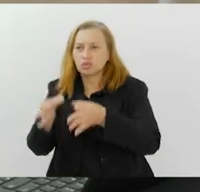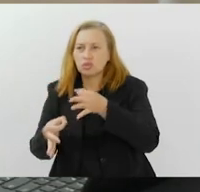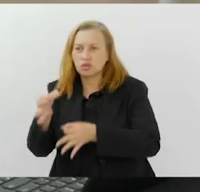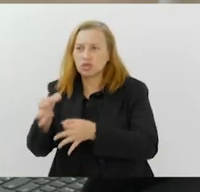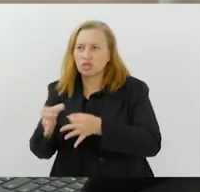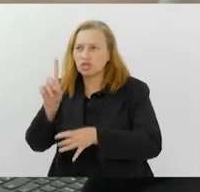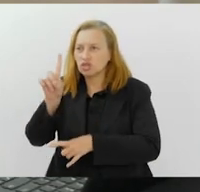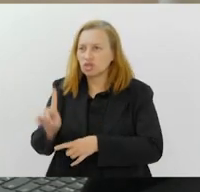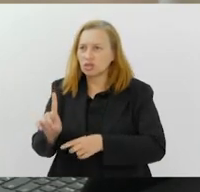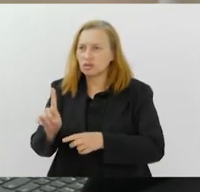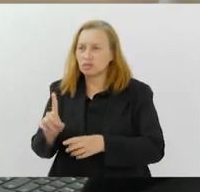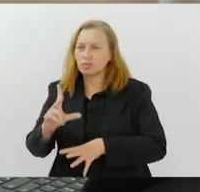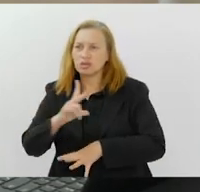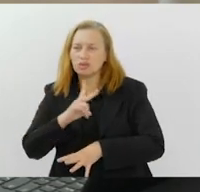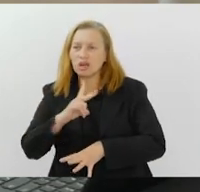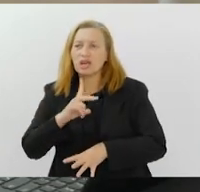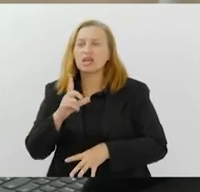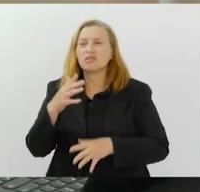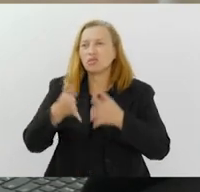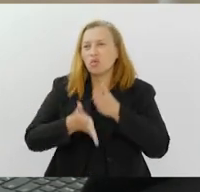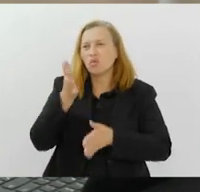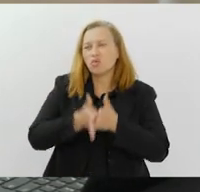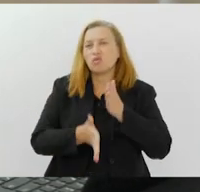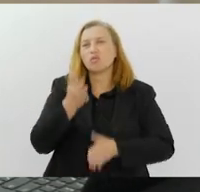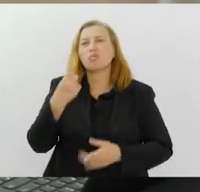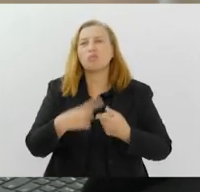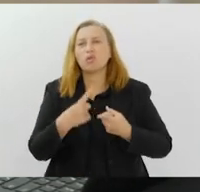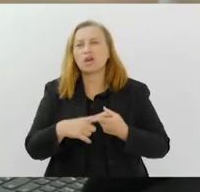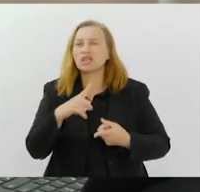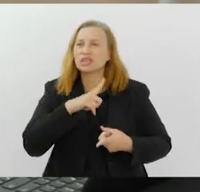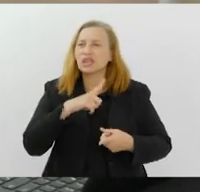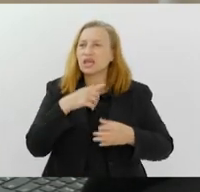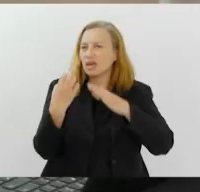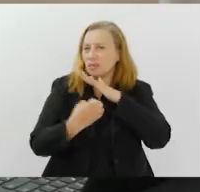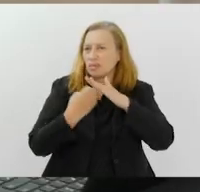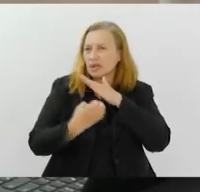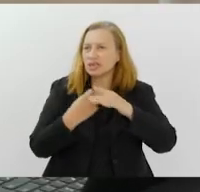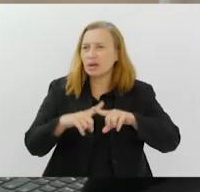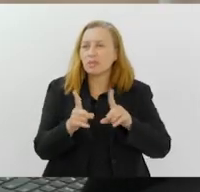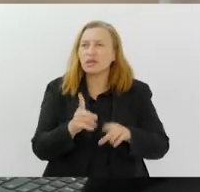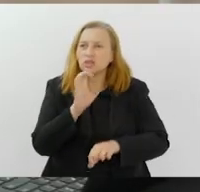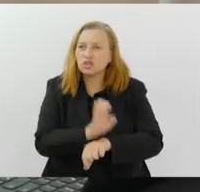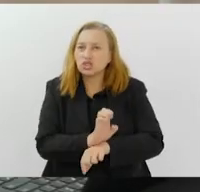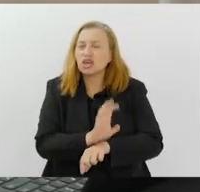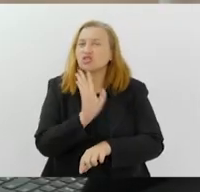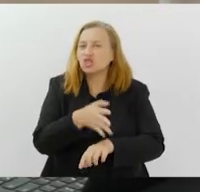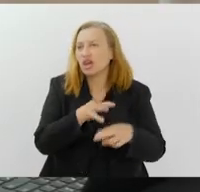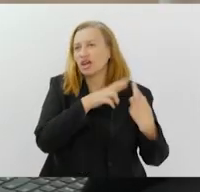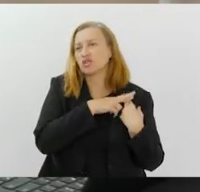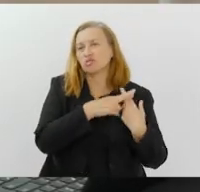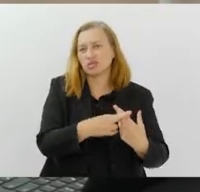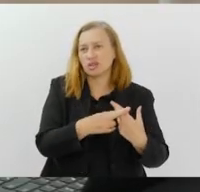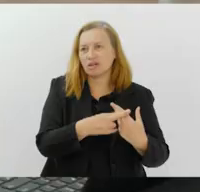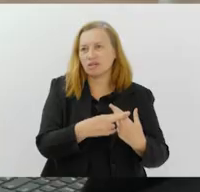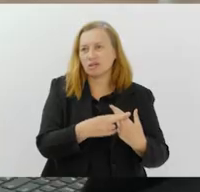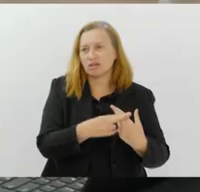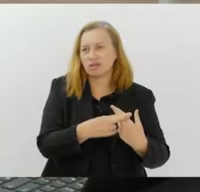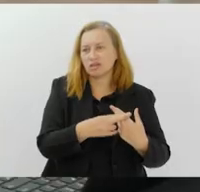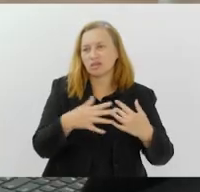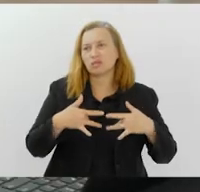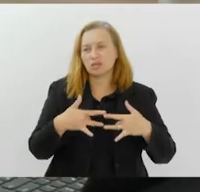confuso por quê eh tem empresa ele envolve aqui empresas né mas o estado ele já é responsável por isso